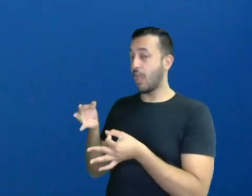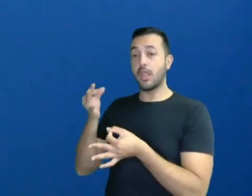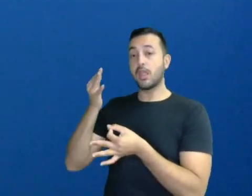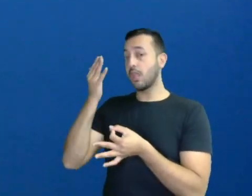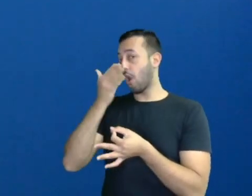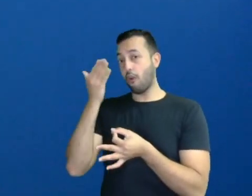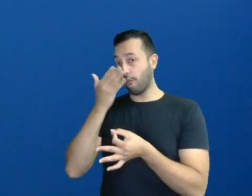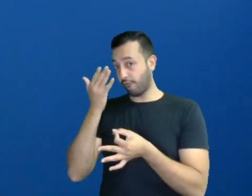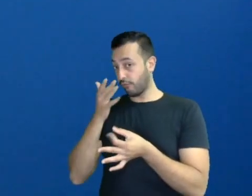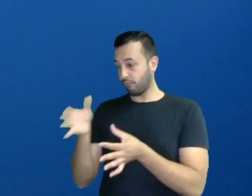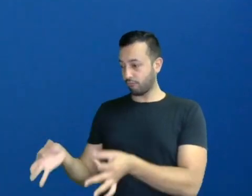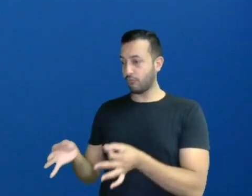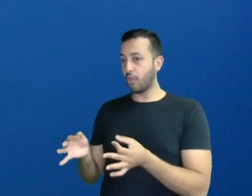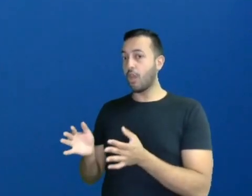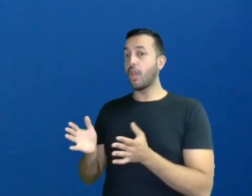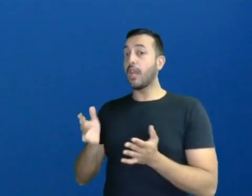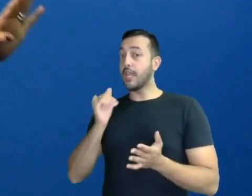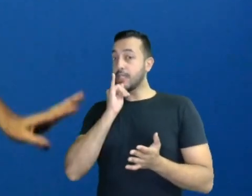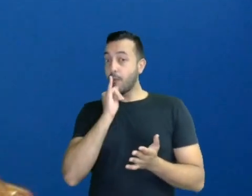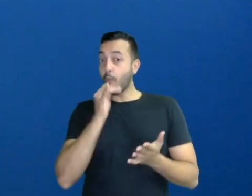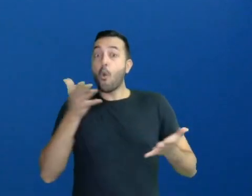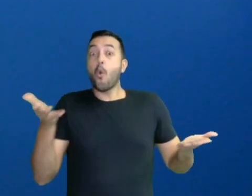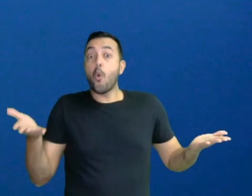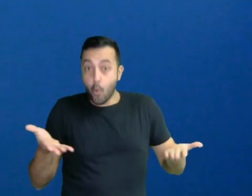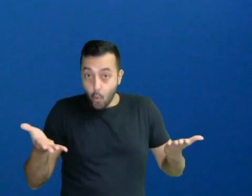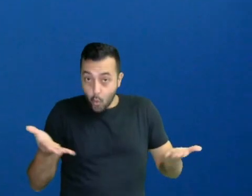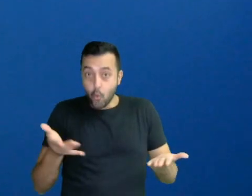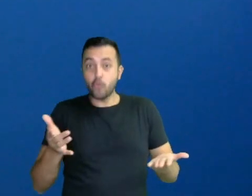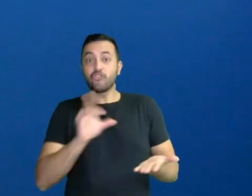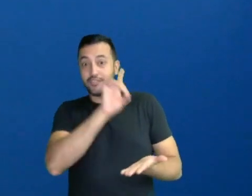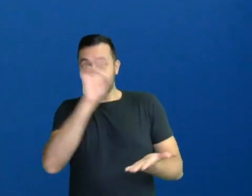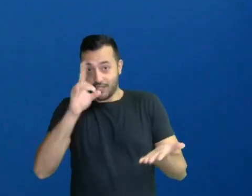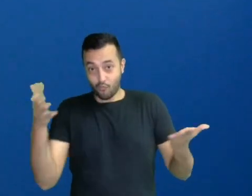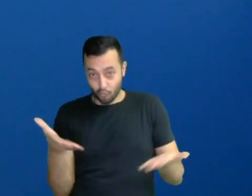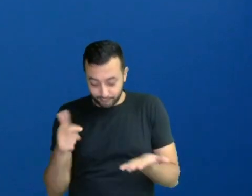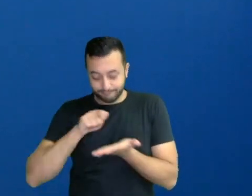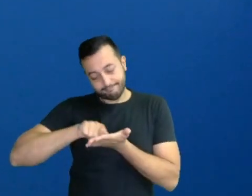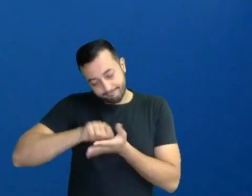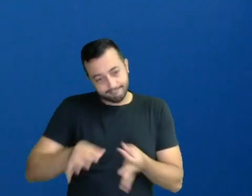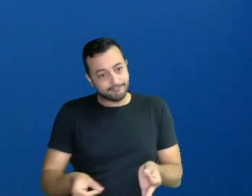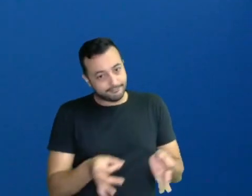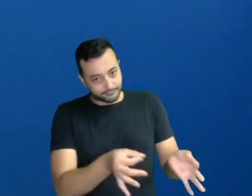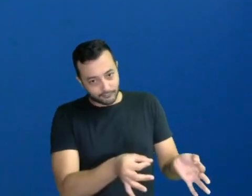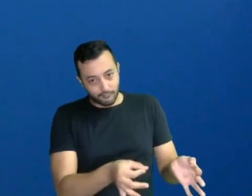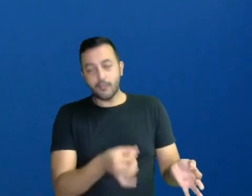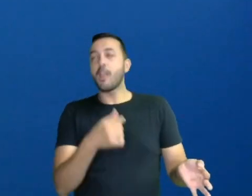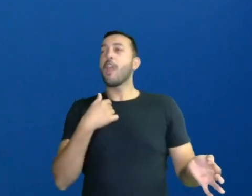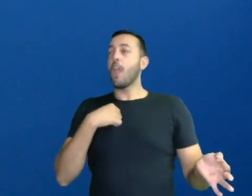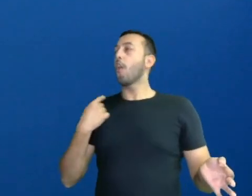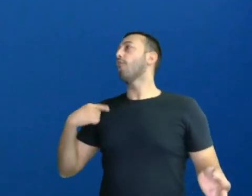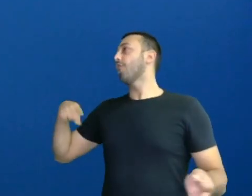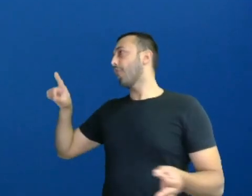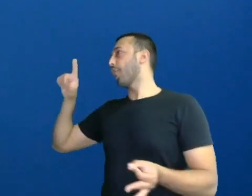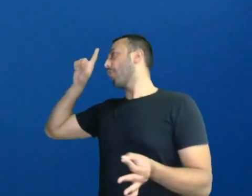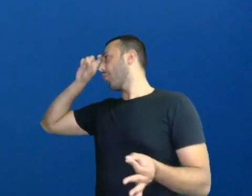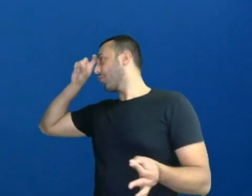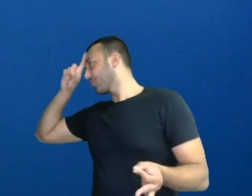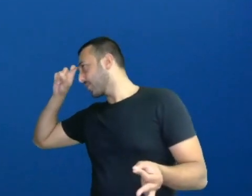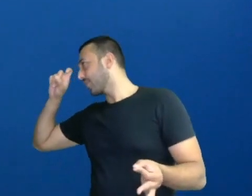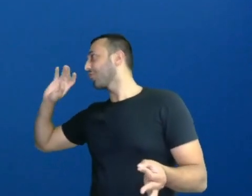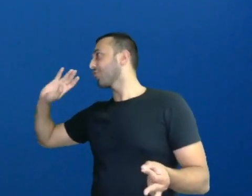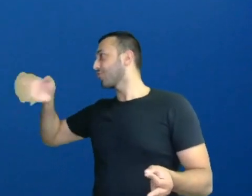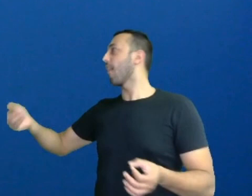viu eu fiz isso hoje ela não viu meu bilhete hoje eu já fui para o hospital já voltei já